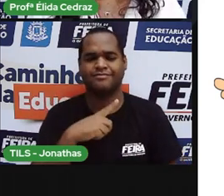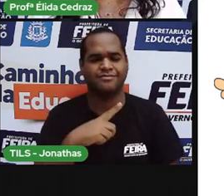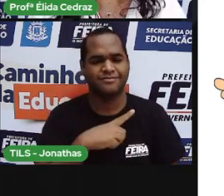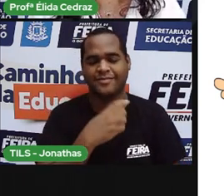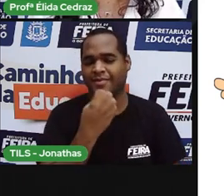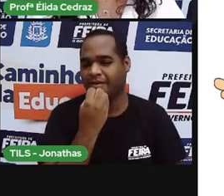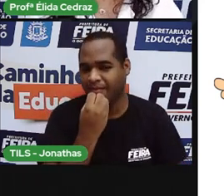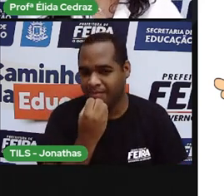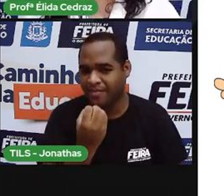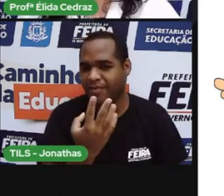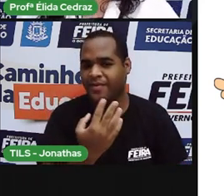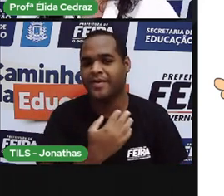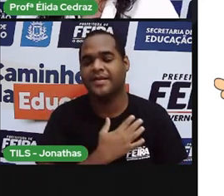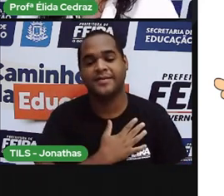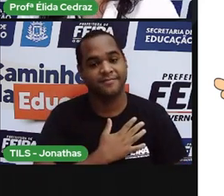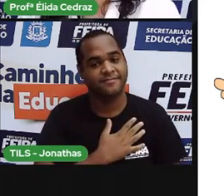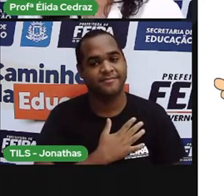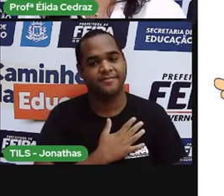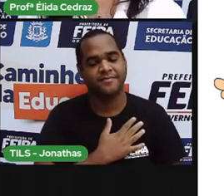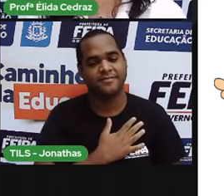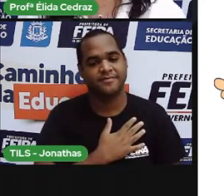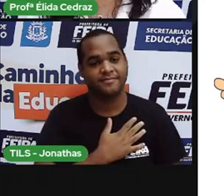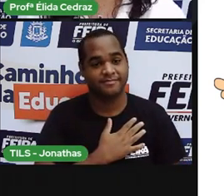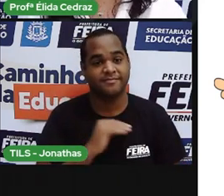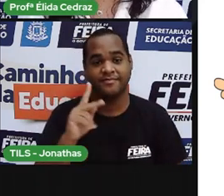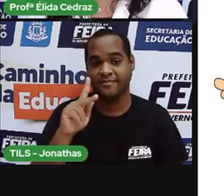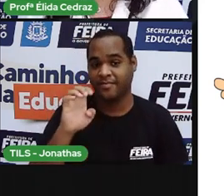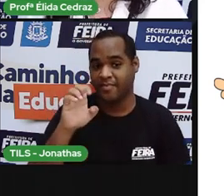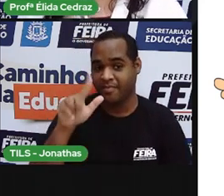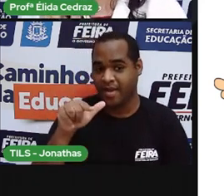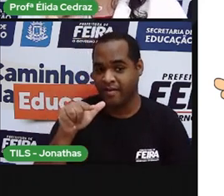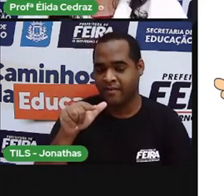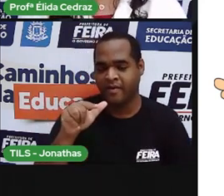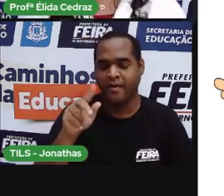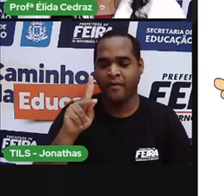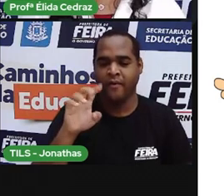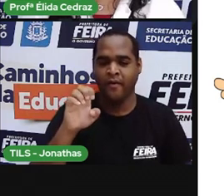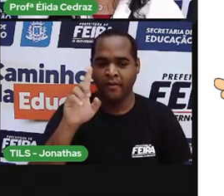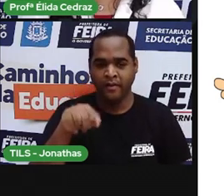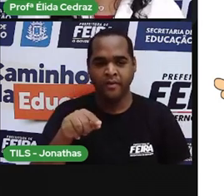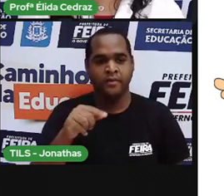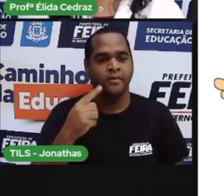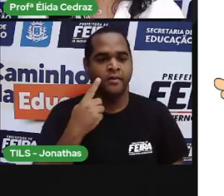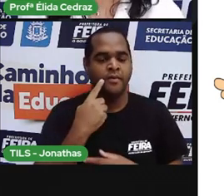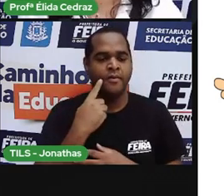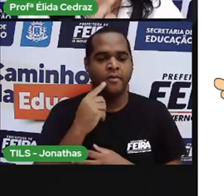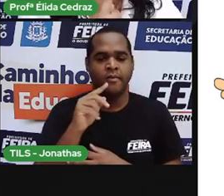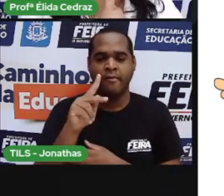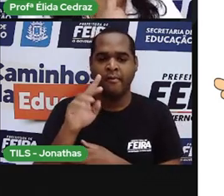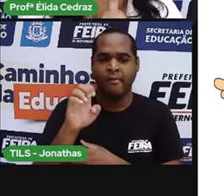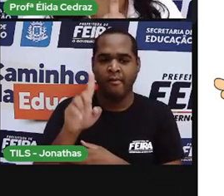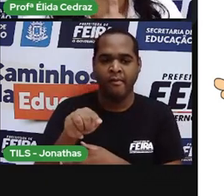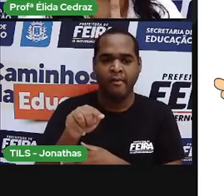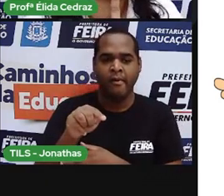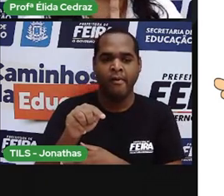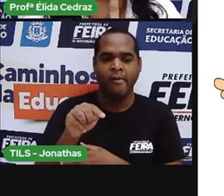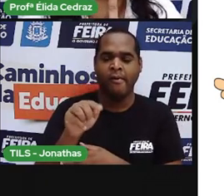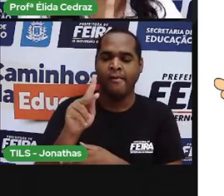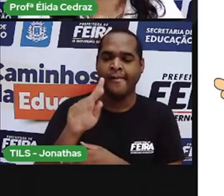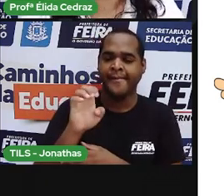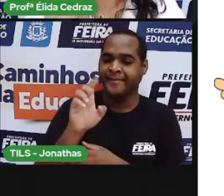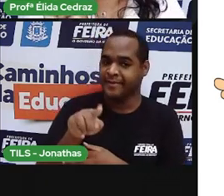muito pequenininhas, como pé. Olha quantas vezes você abriu a boca. Pé.